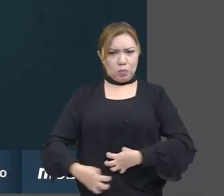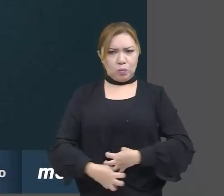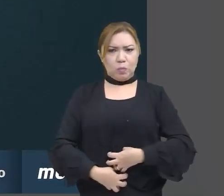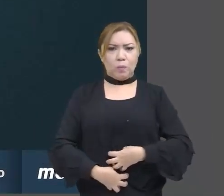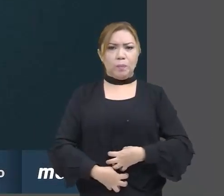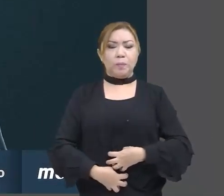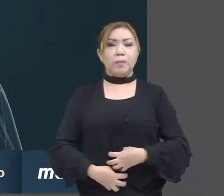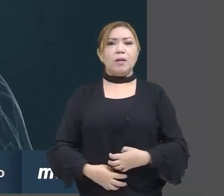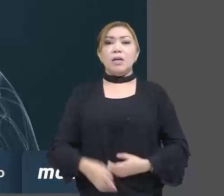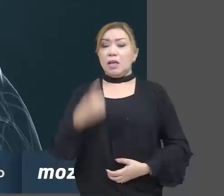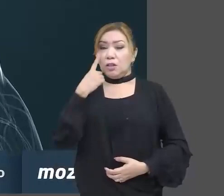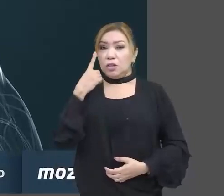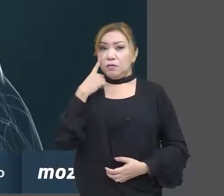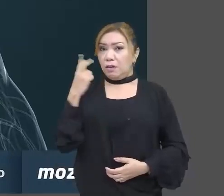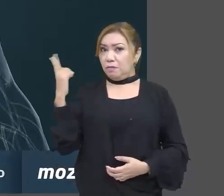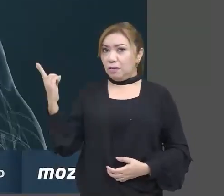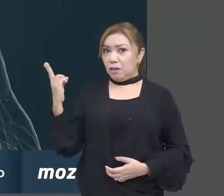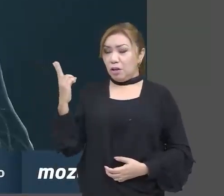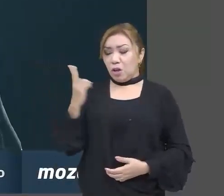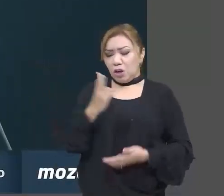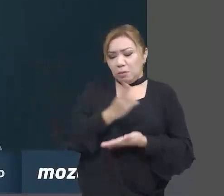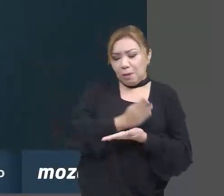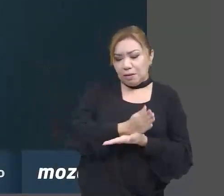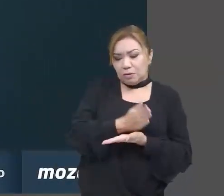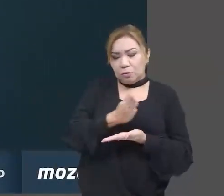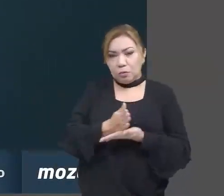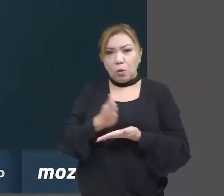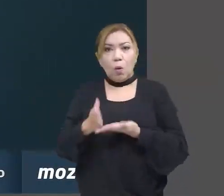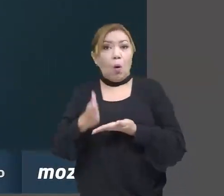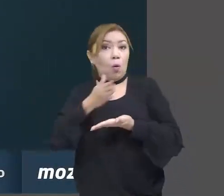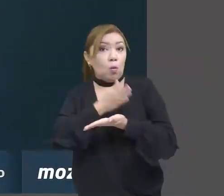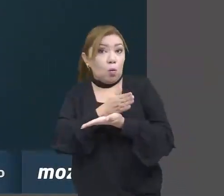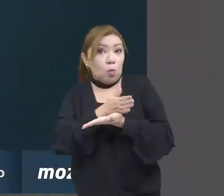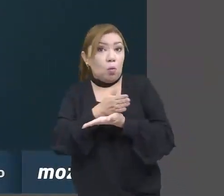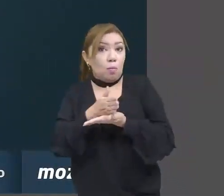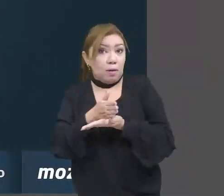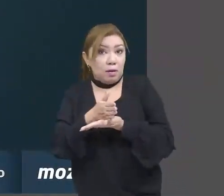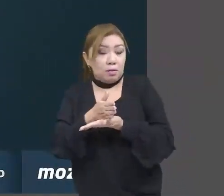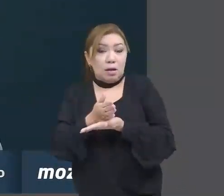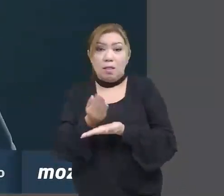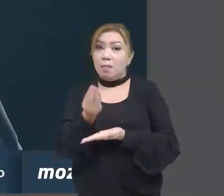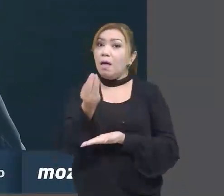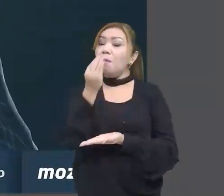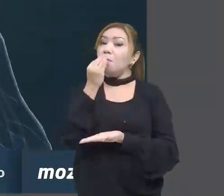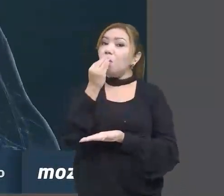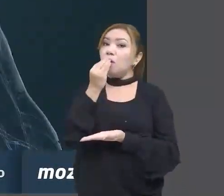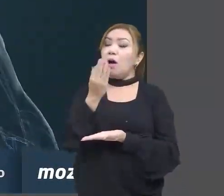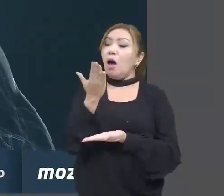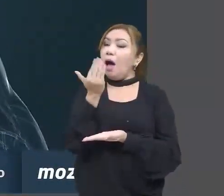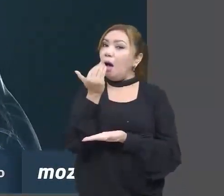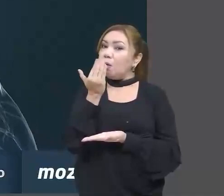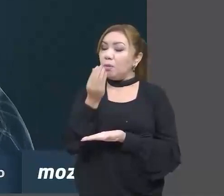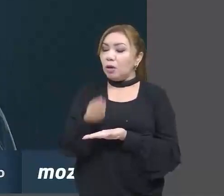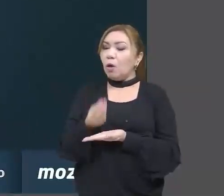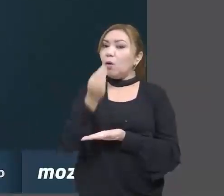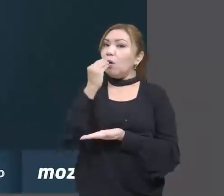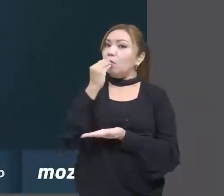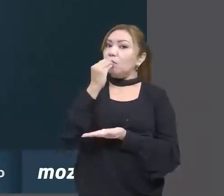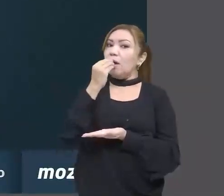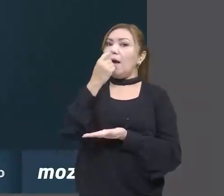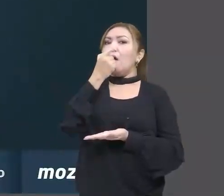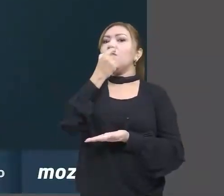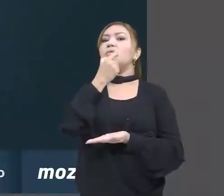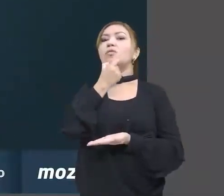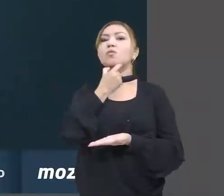nós vamos ver agora. Ele começa na boca, quando nós ingerimos esse alimento, e ele vai passando por vários tubos,